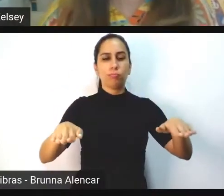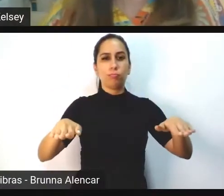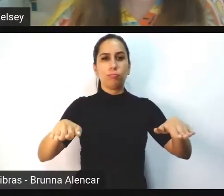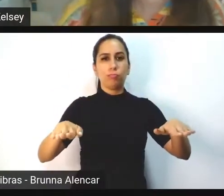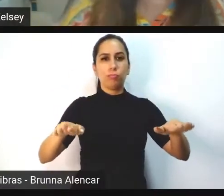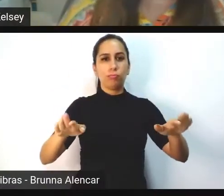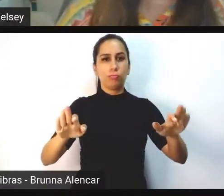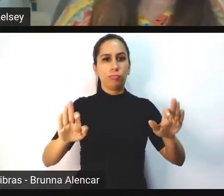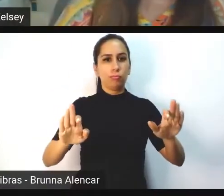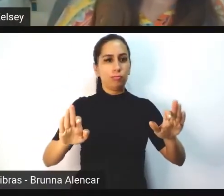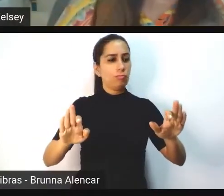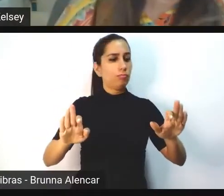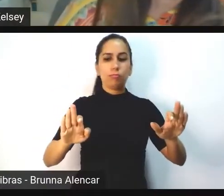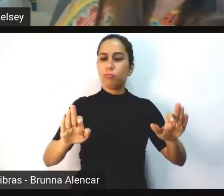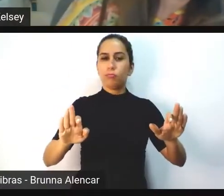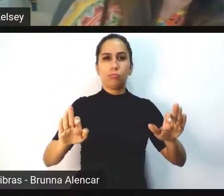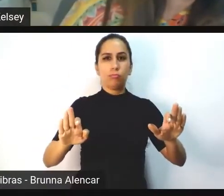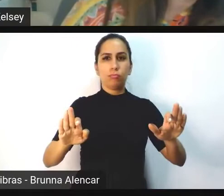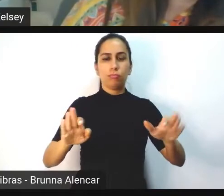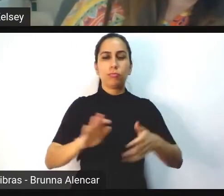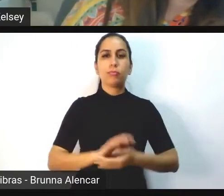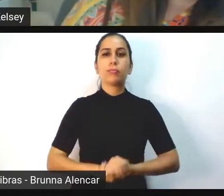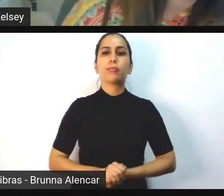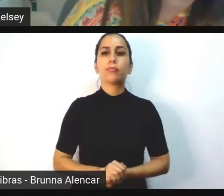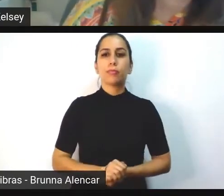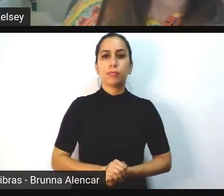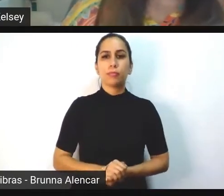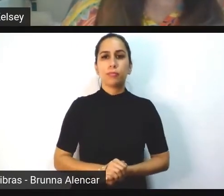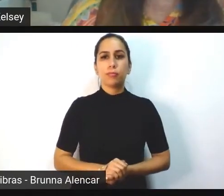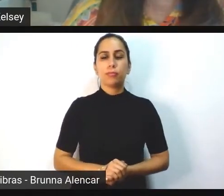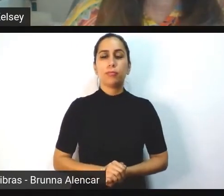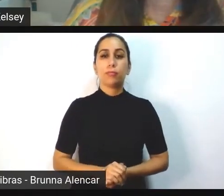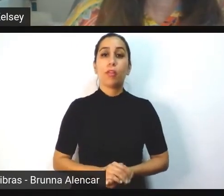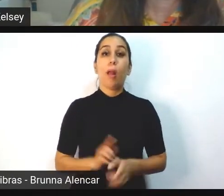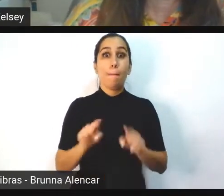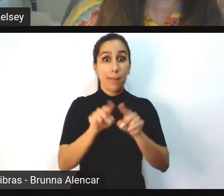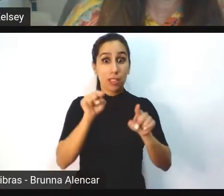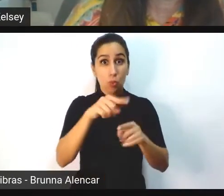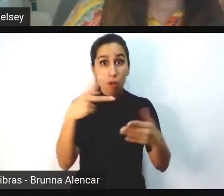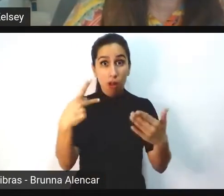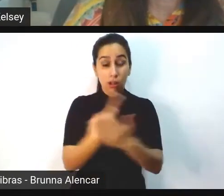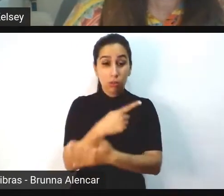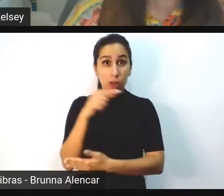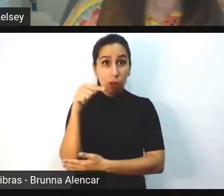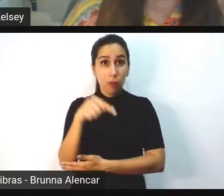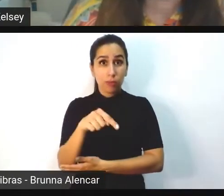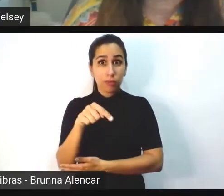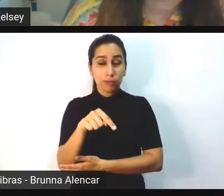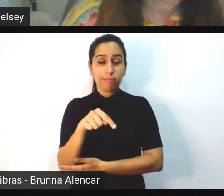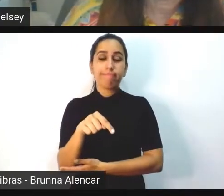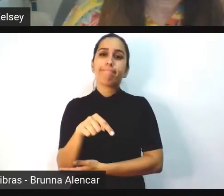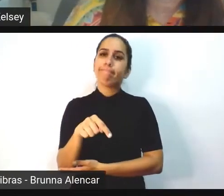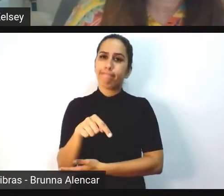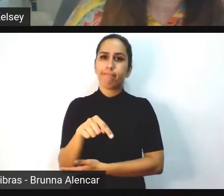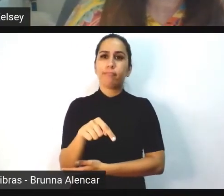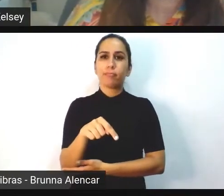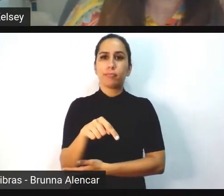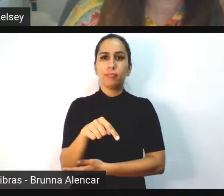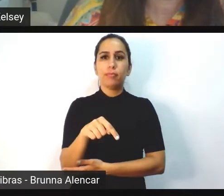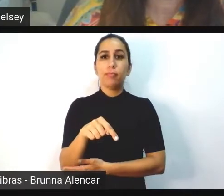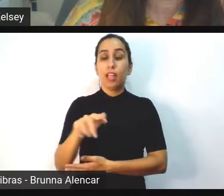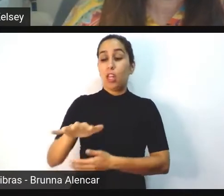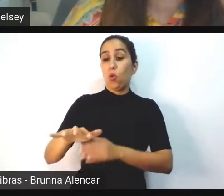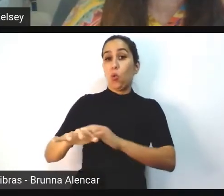faço um ângulo de visão mais confortável. Mas quando isso acontece, eu aumento esse ângulo